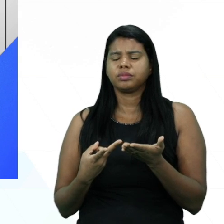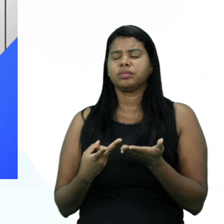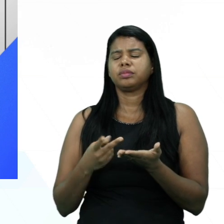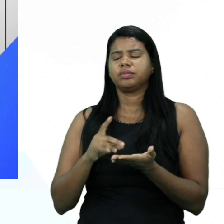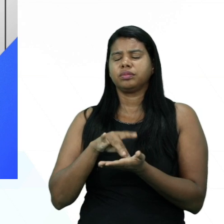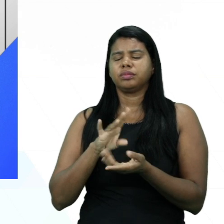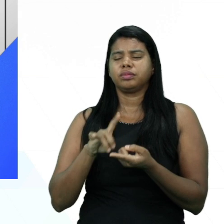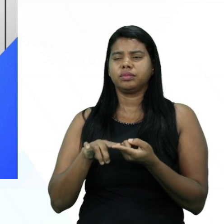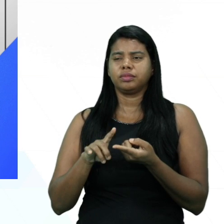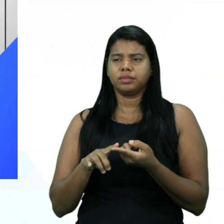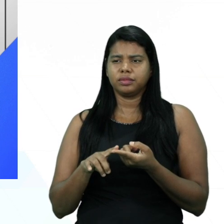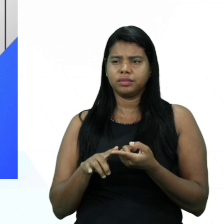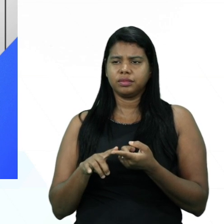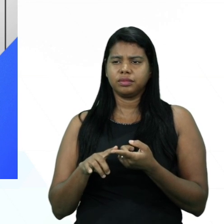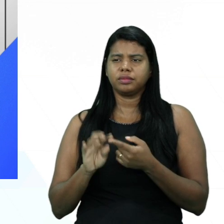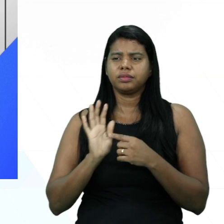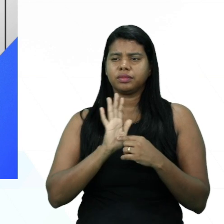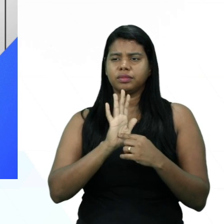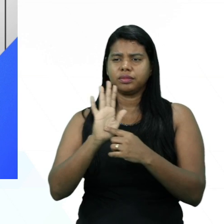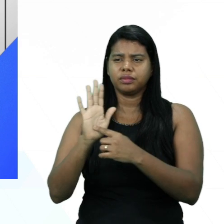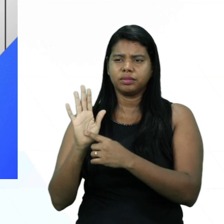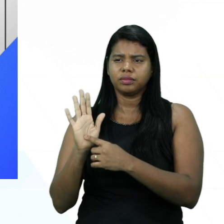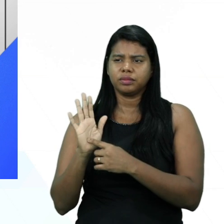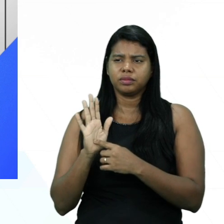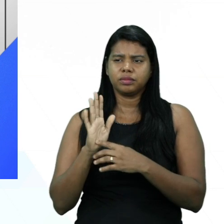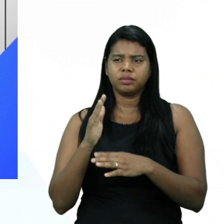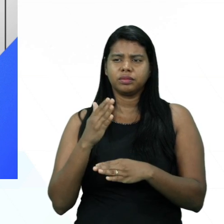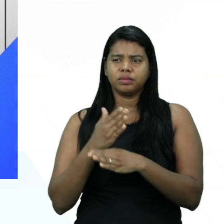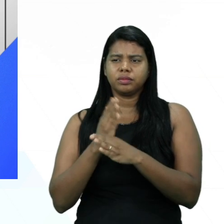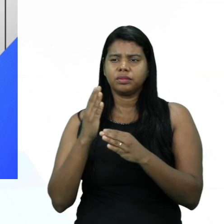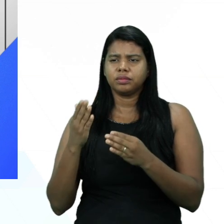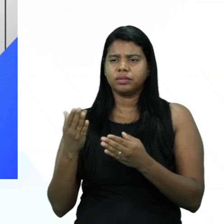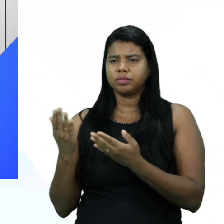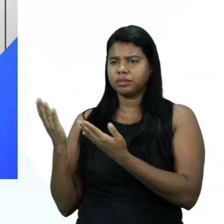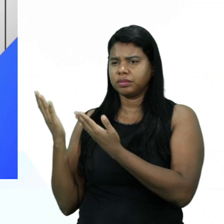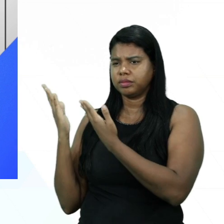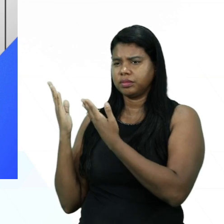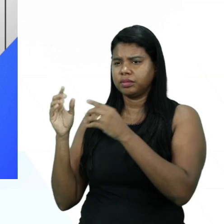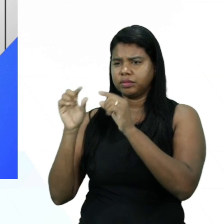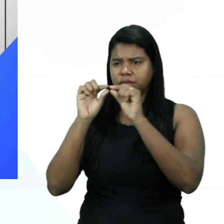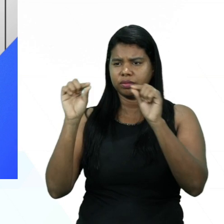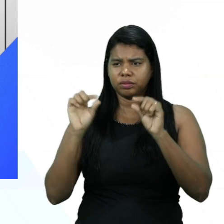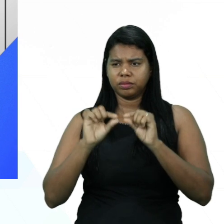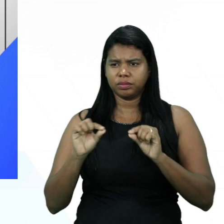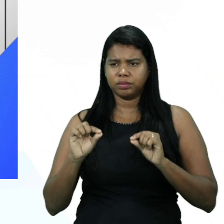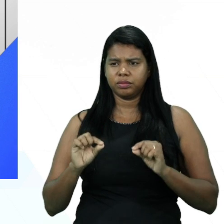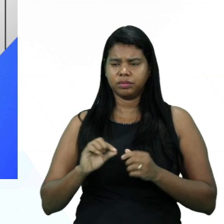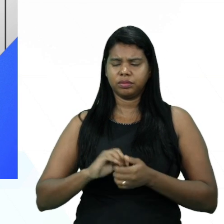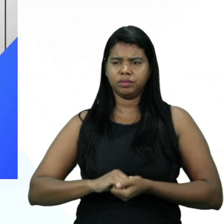elementos, posicionando na intersecção, né, das linhas da regra dos terços.